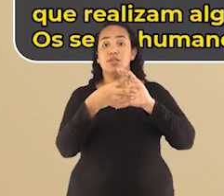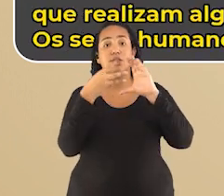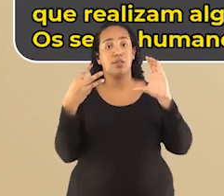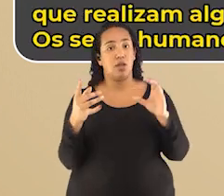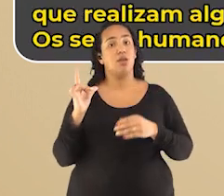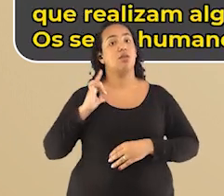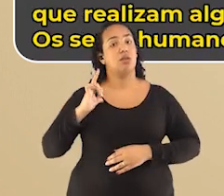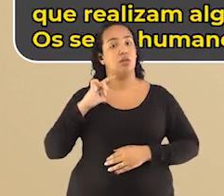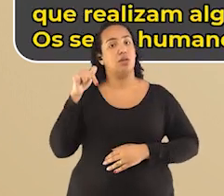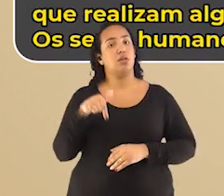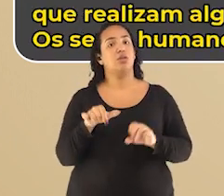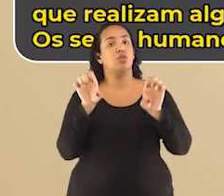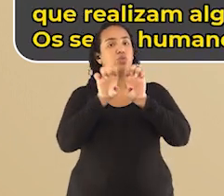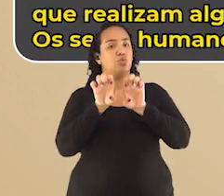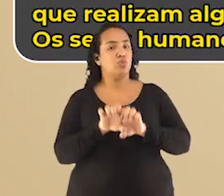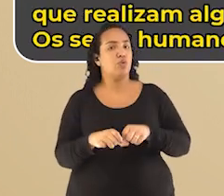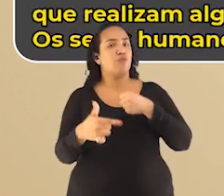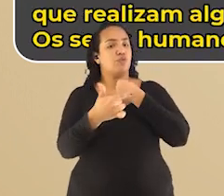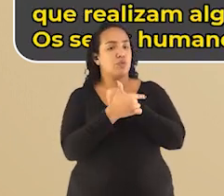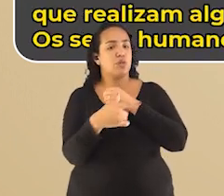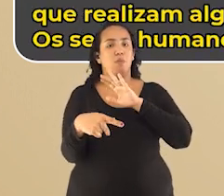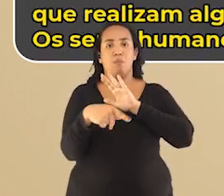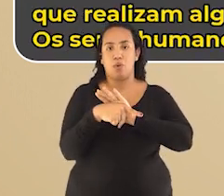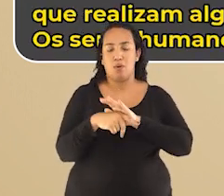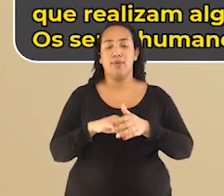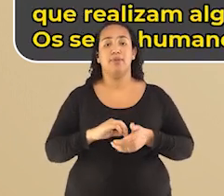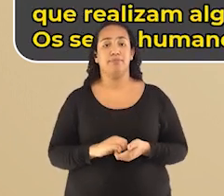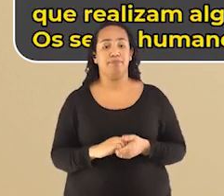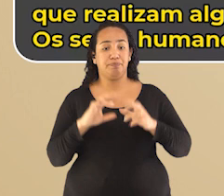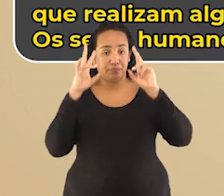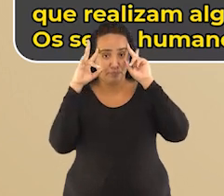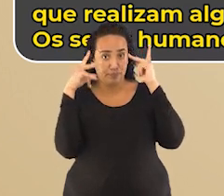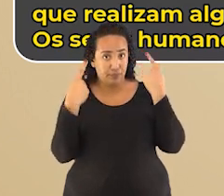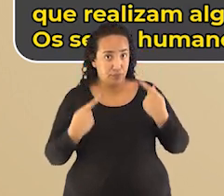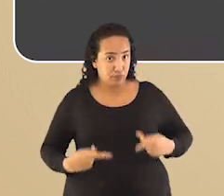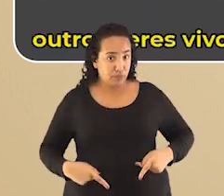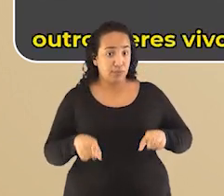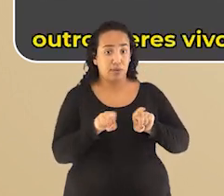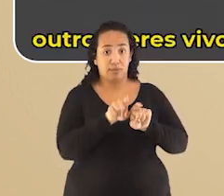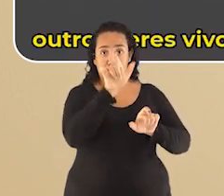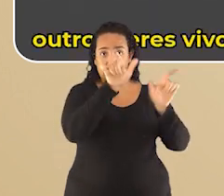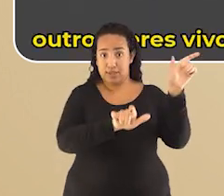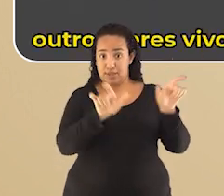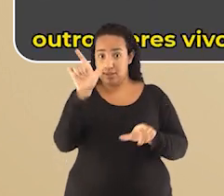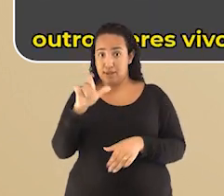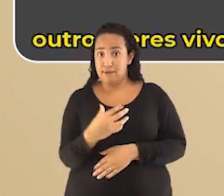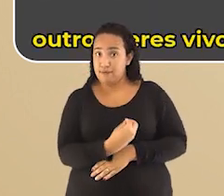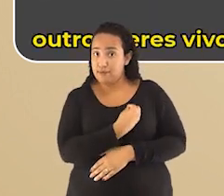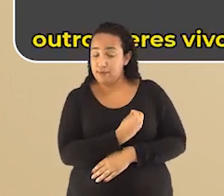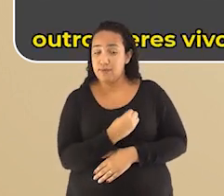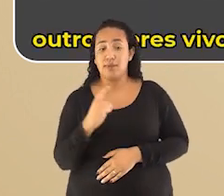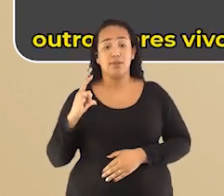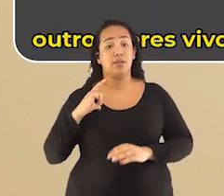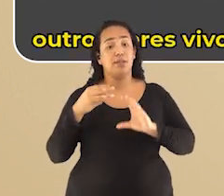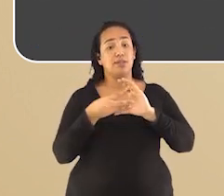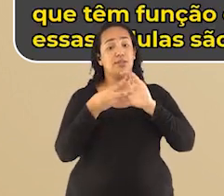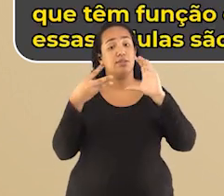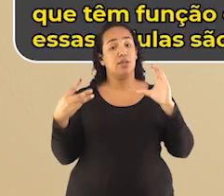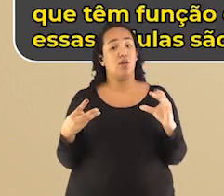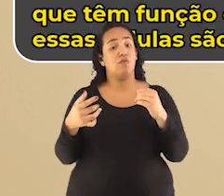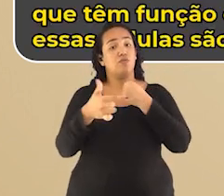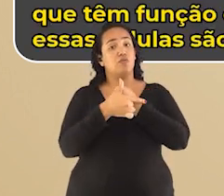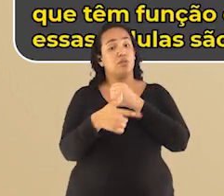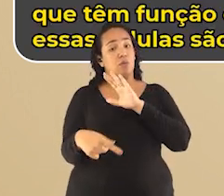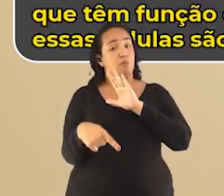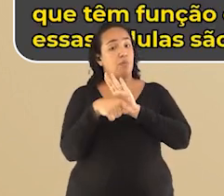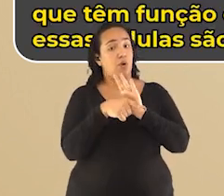de estruturas que realizam alguma função. Os seres humanos e outros seres vivos possuem algumas células que têm